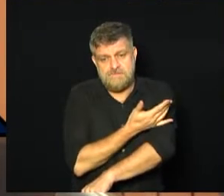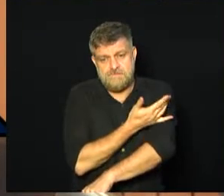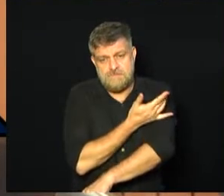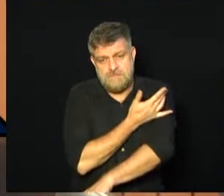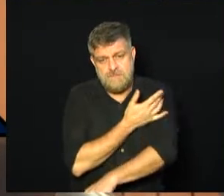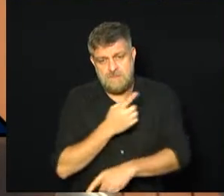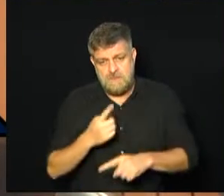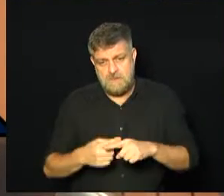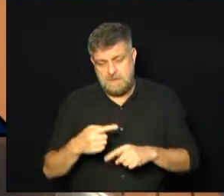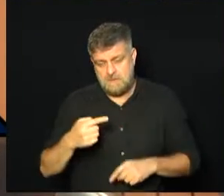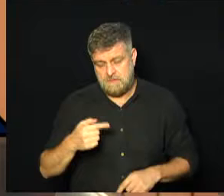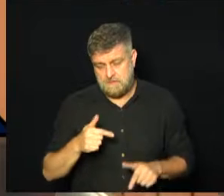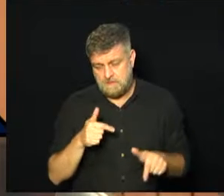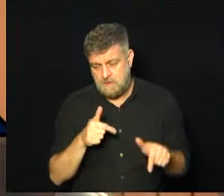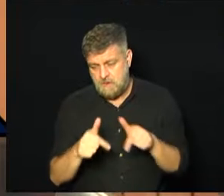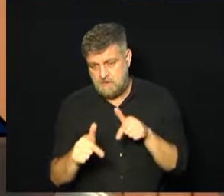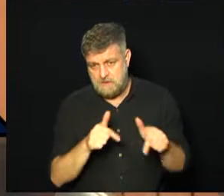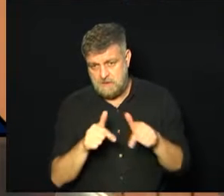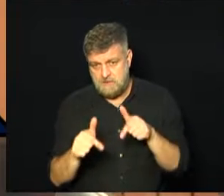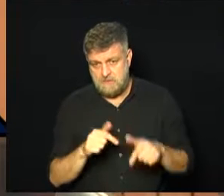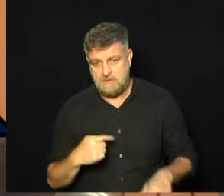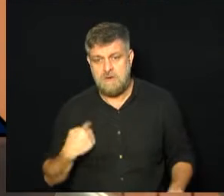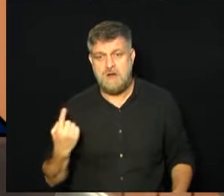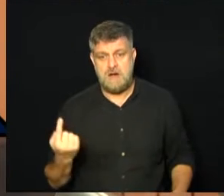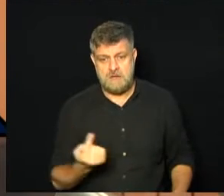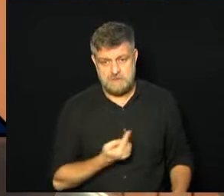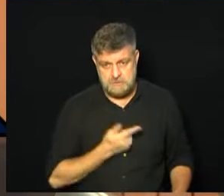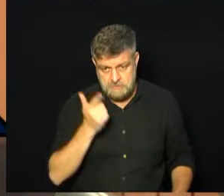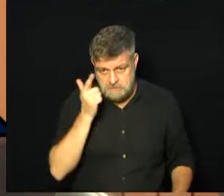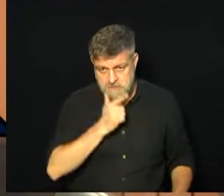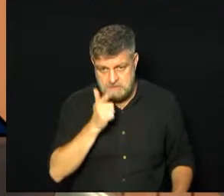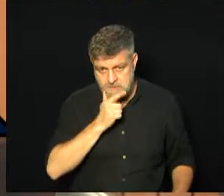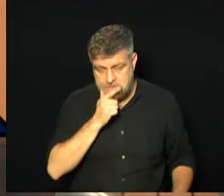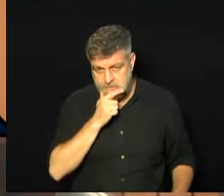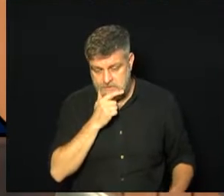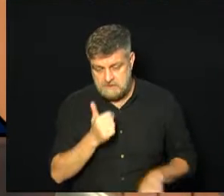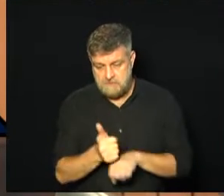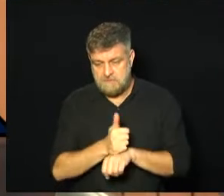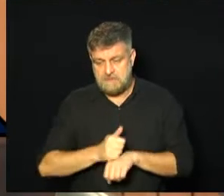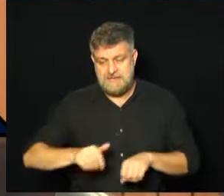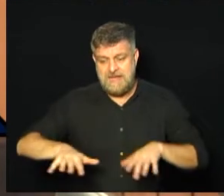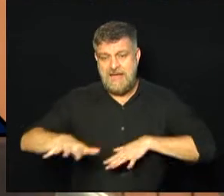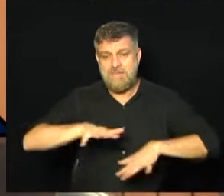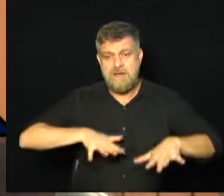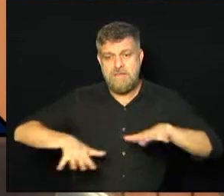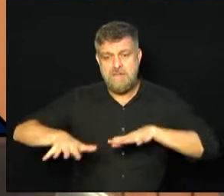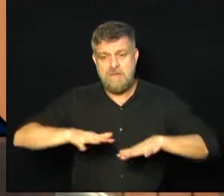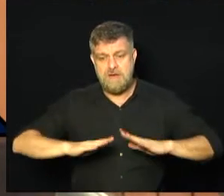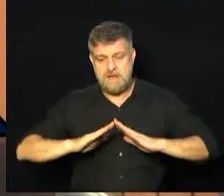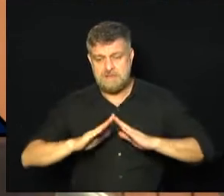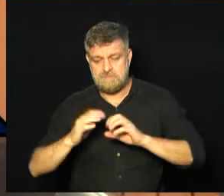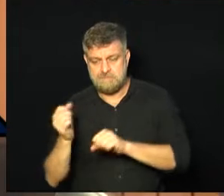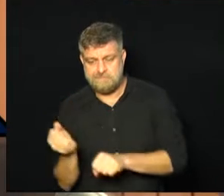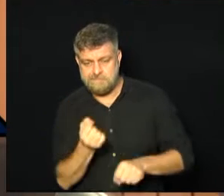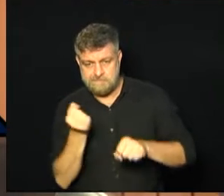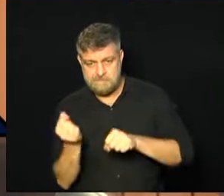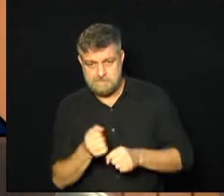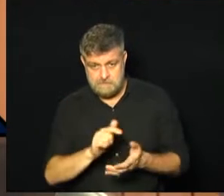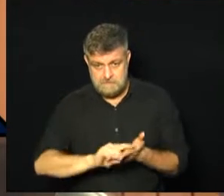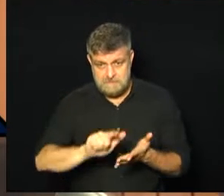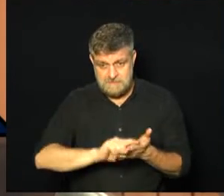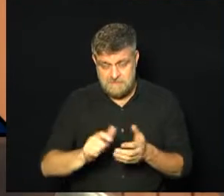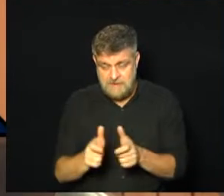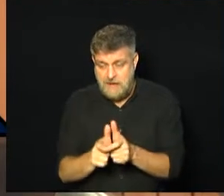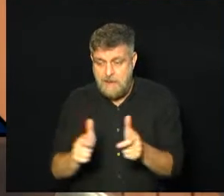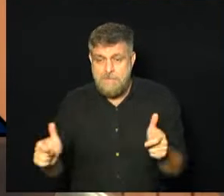porque o trabalho que a gente desenvolveu com as trabalhadoras domésticas aqui nessa cidade, que na sua ampla maioria são mulheres